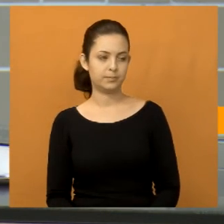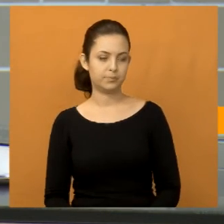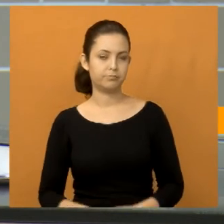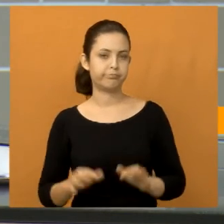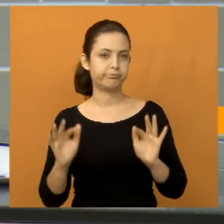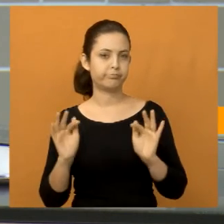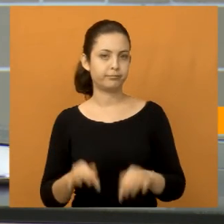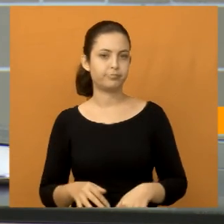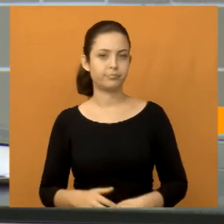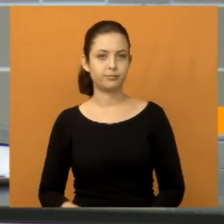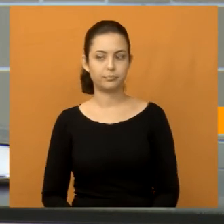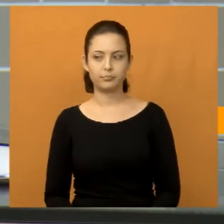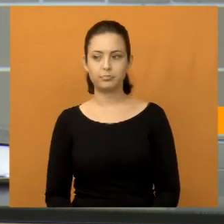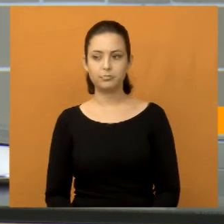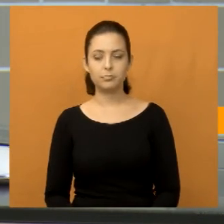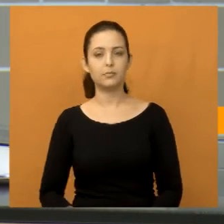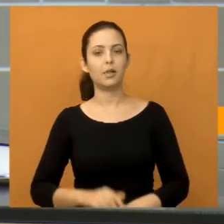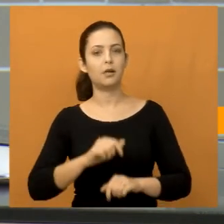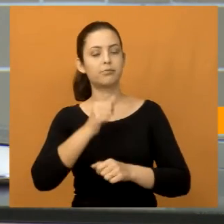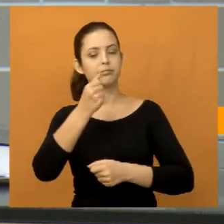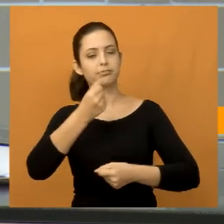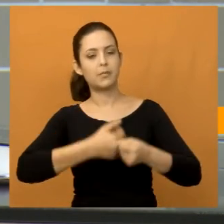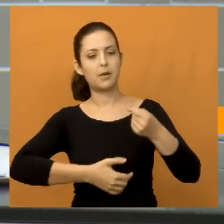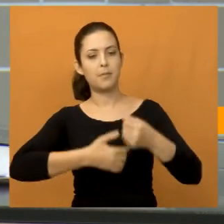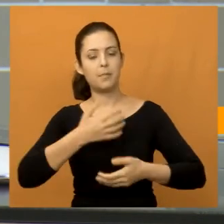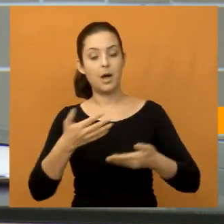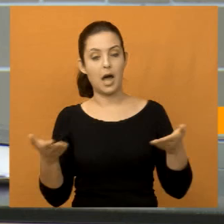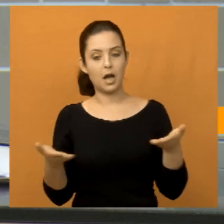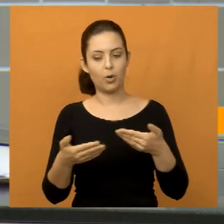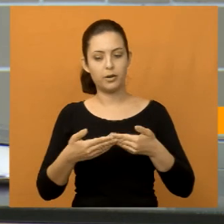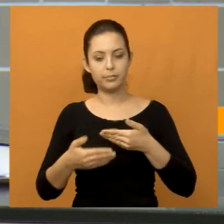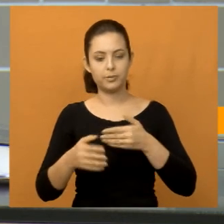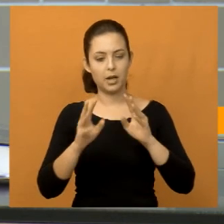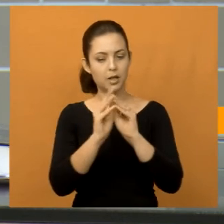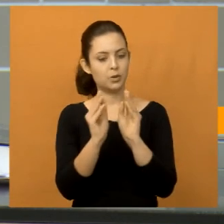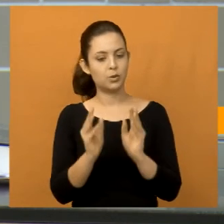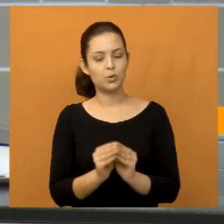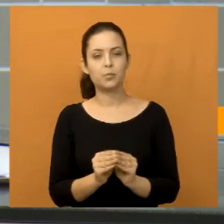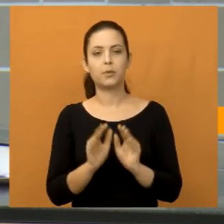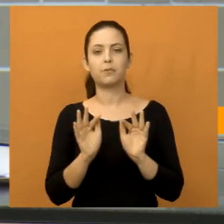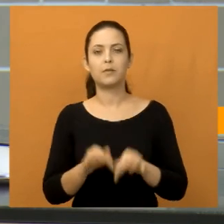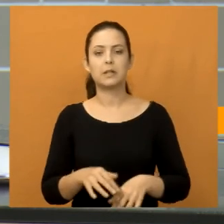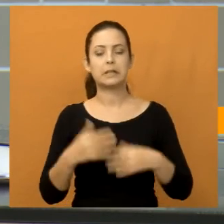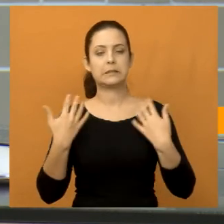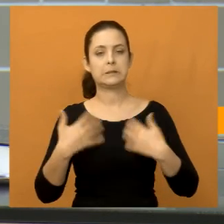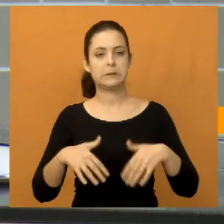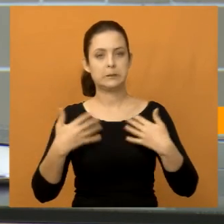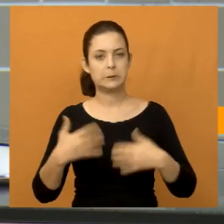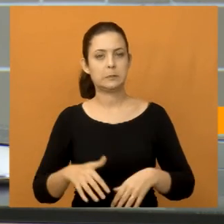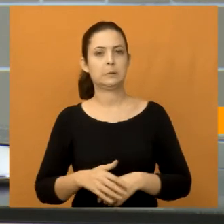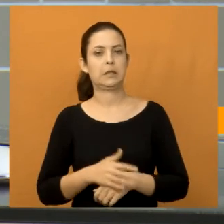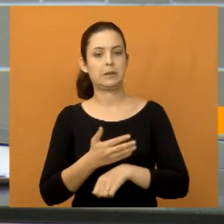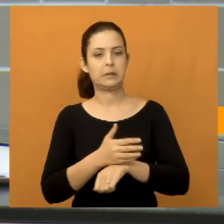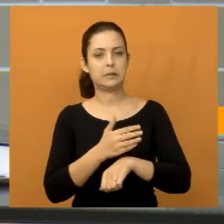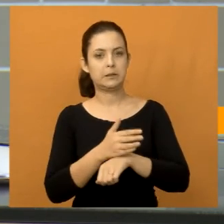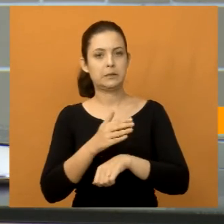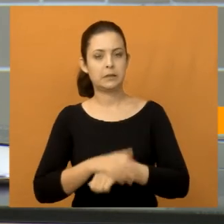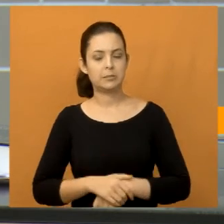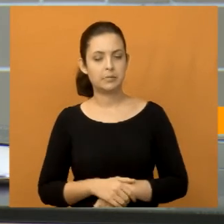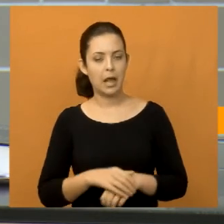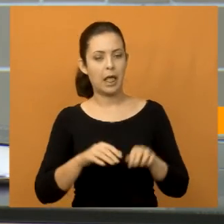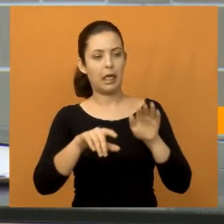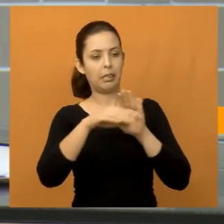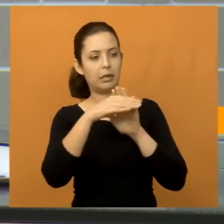Conclusão. Ante o exposto, a comissão conclui que há severos indícios da prática de